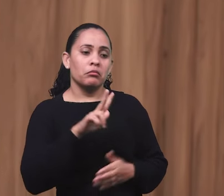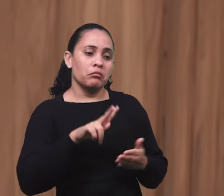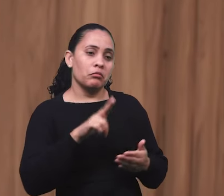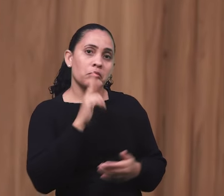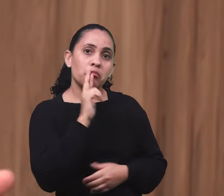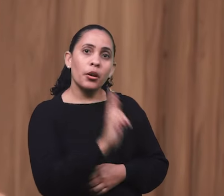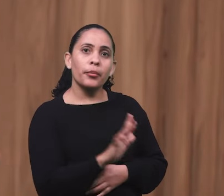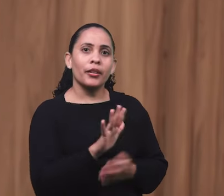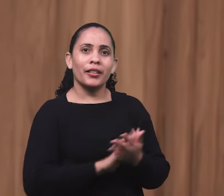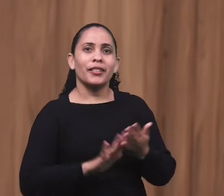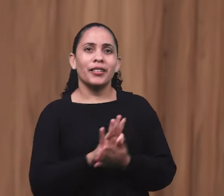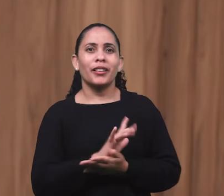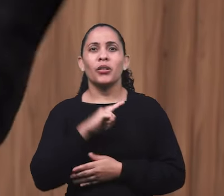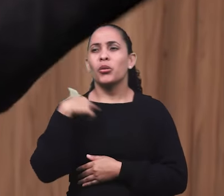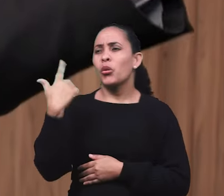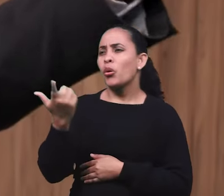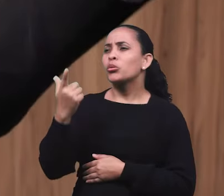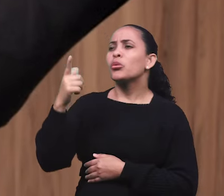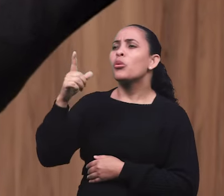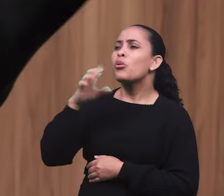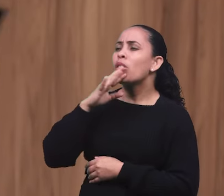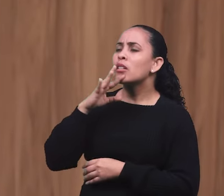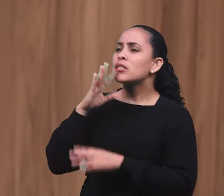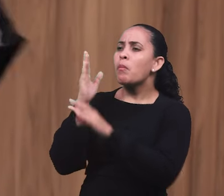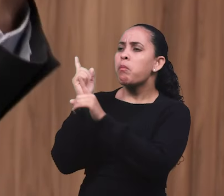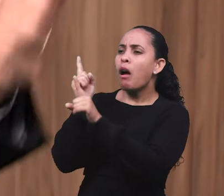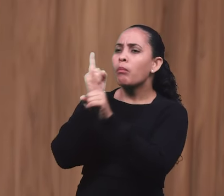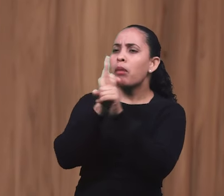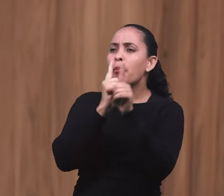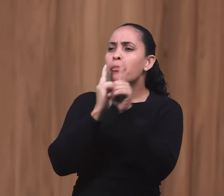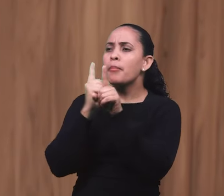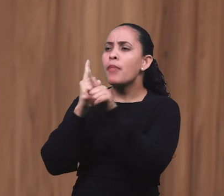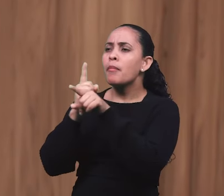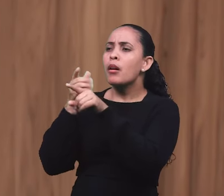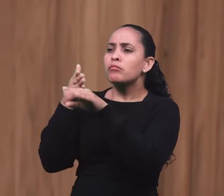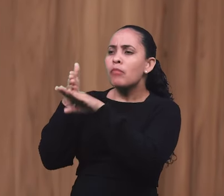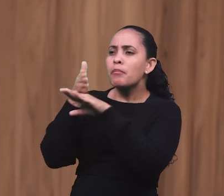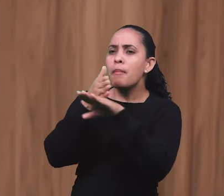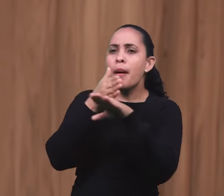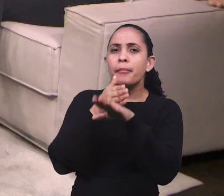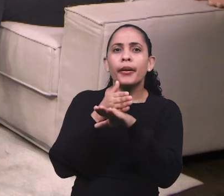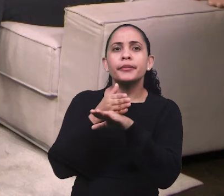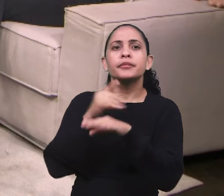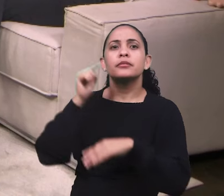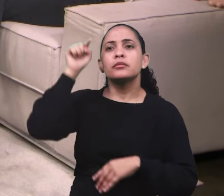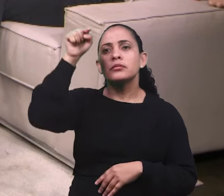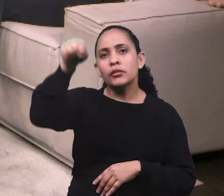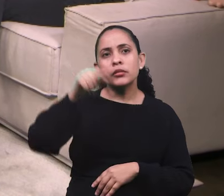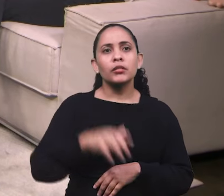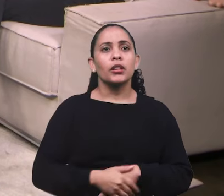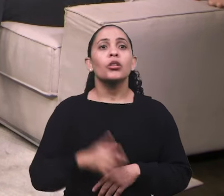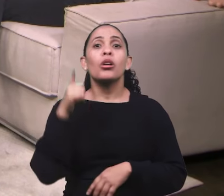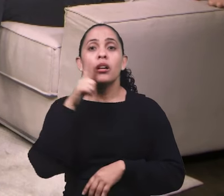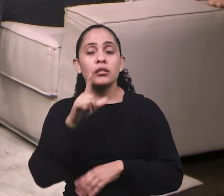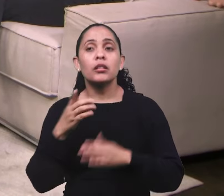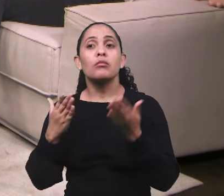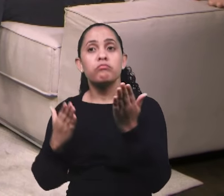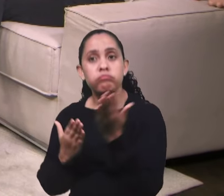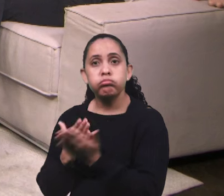respondeu. Ele conheceu um outro camarada, outro conversou com a rede de contatos dele, chegou no camarada lá, enfim, ele acabou